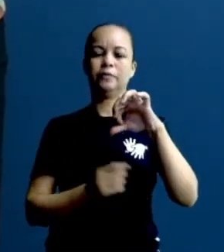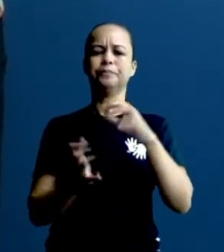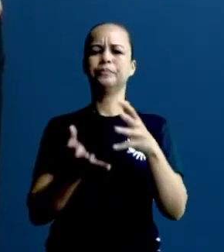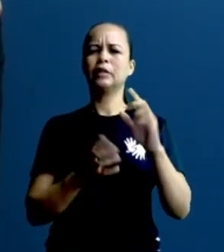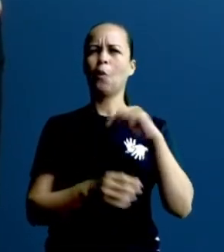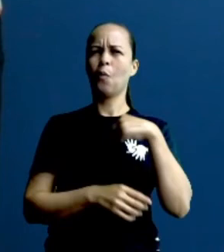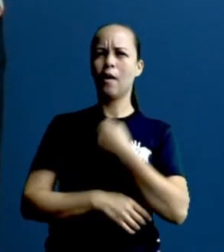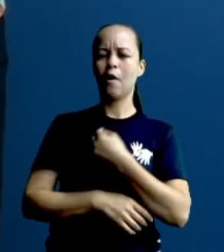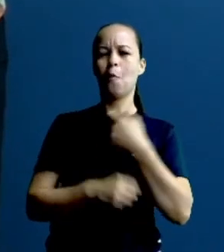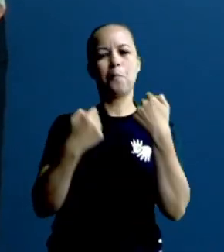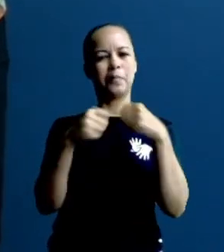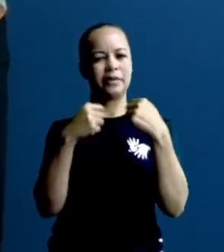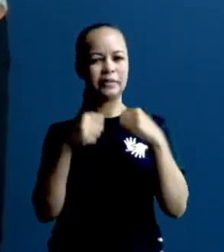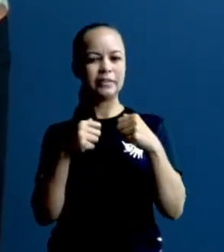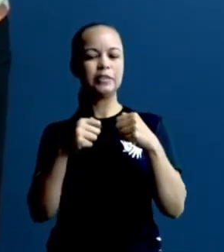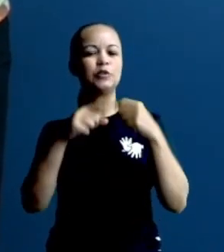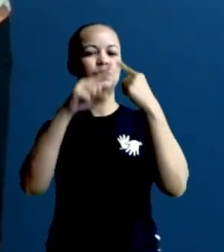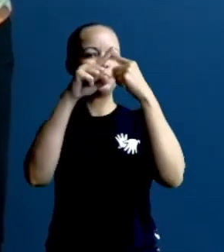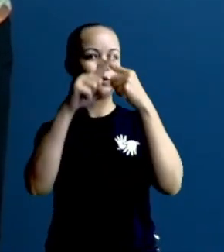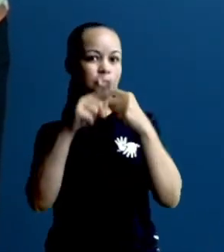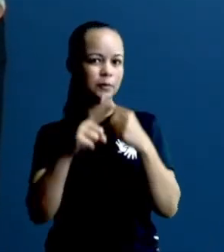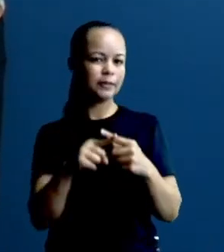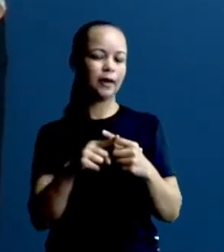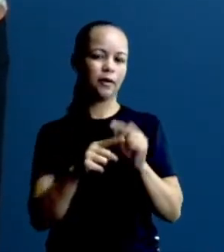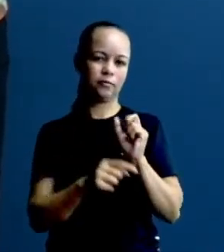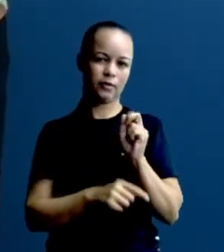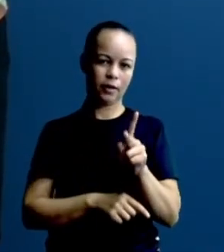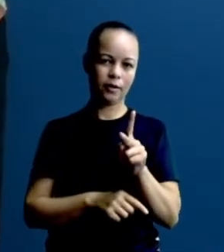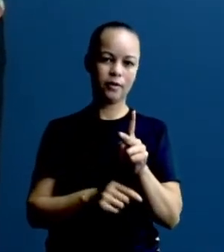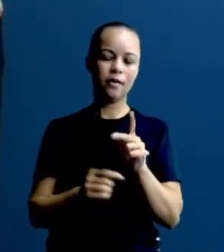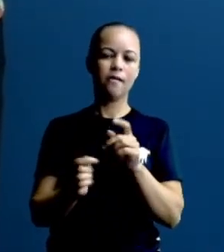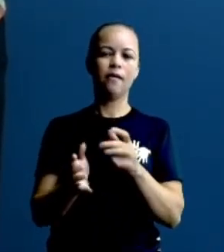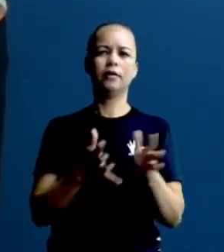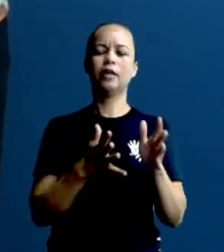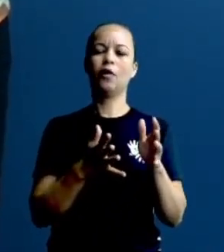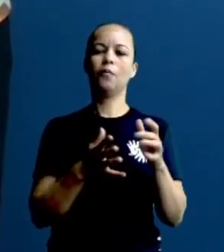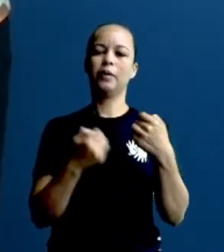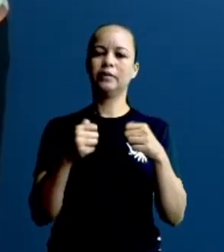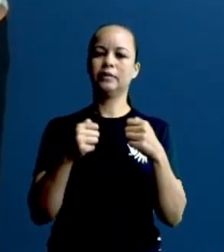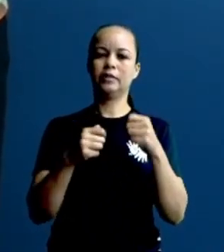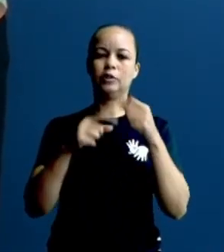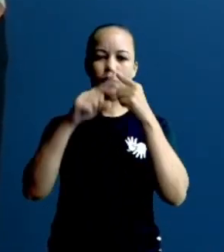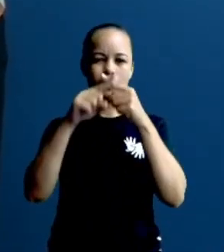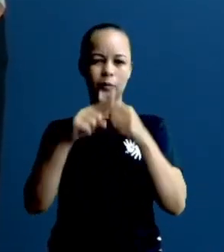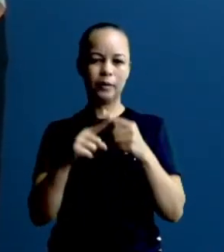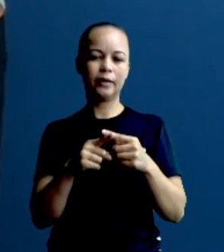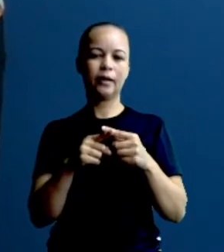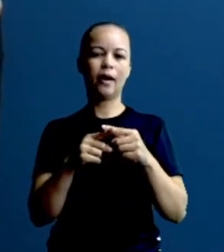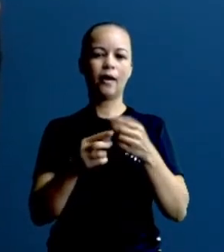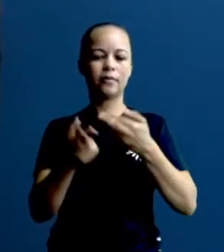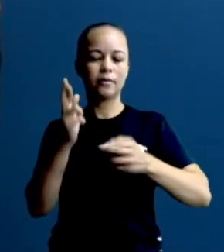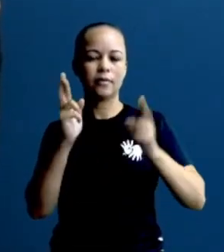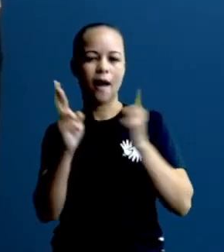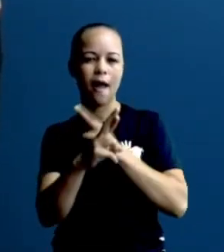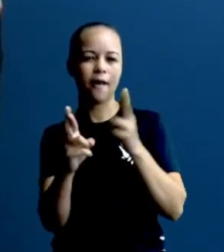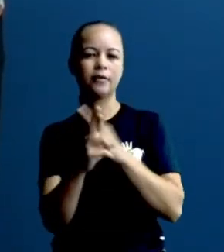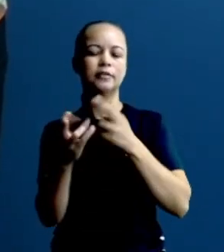preciso multiplicar, tá certo? Então, eu preciso multiplicar dentro da relação